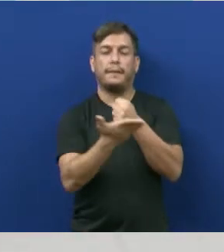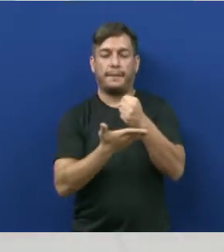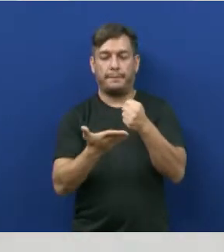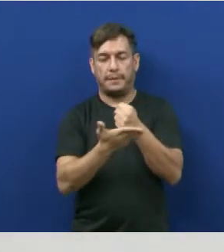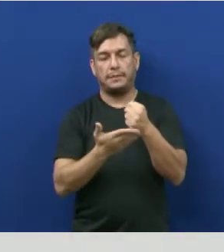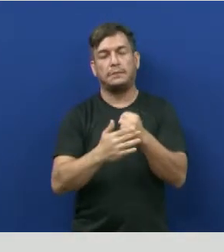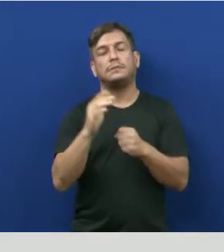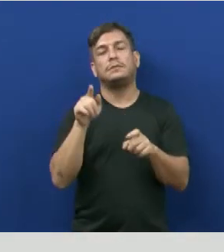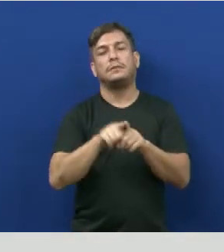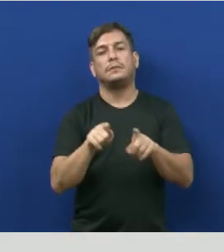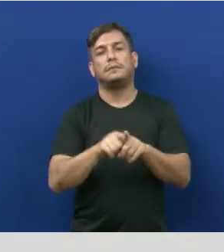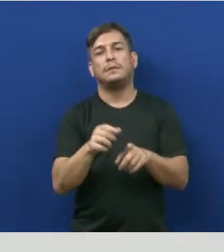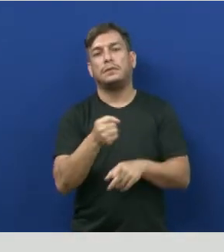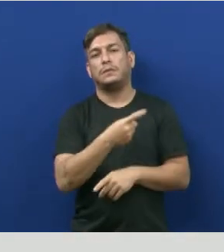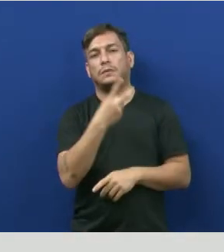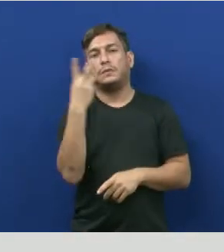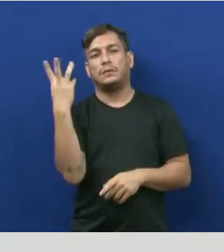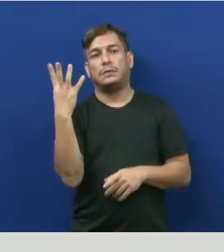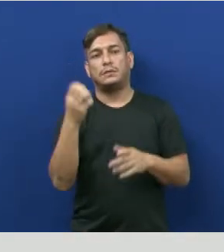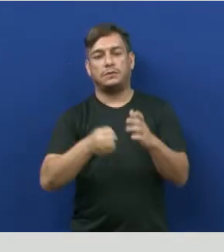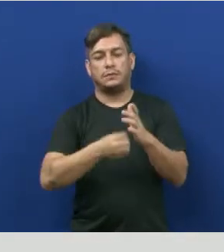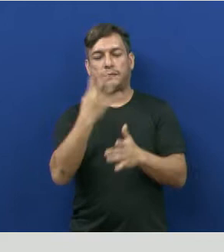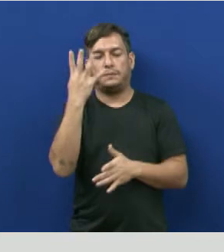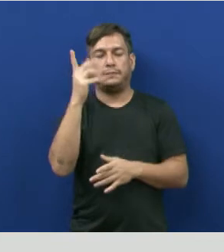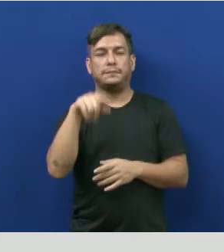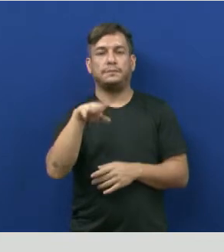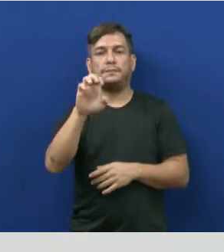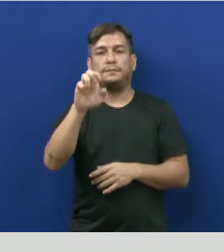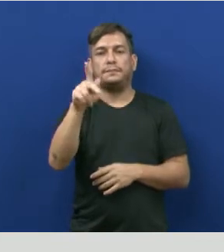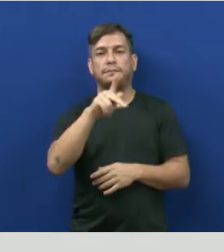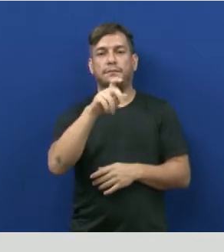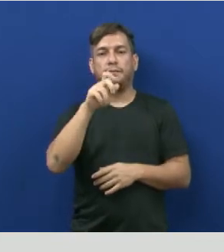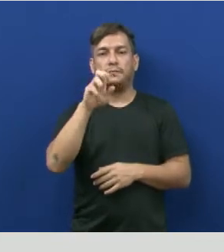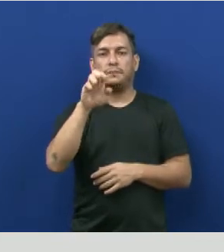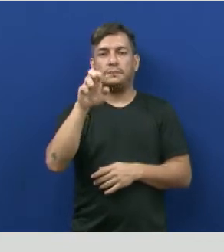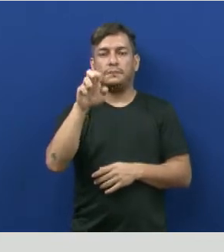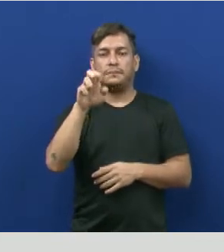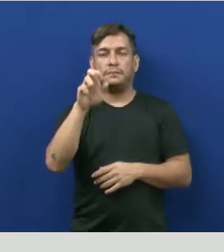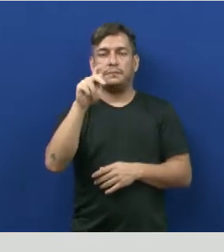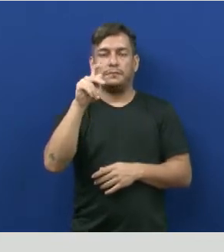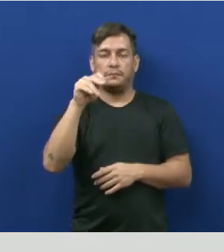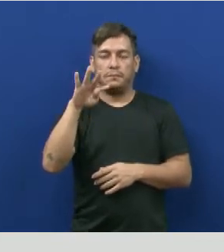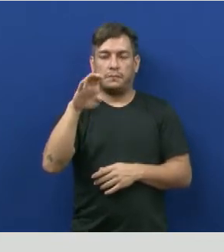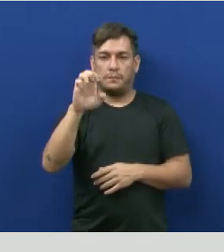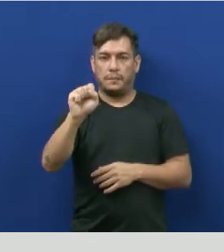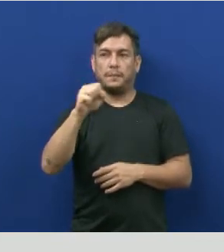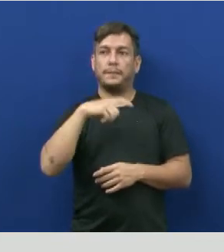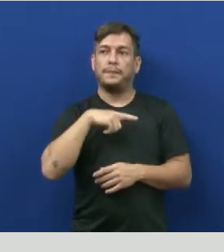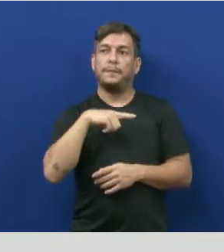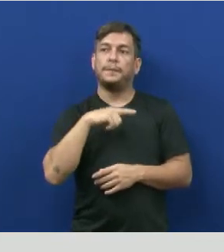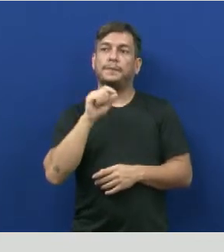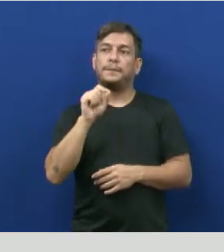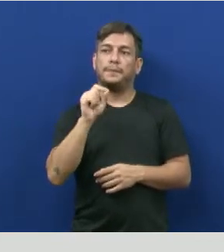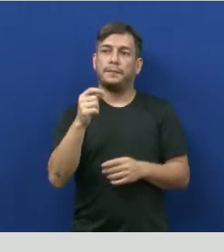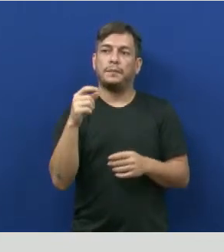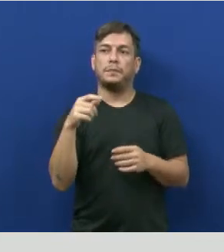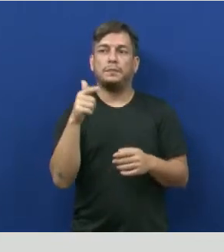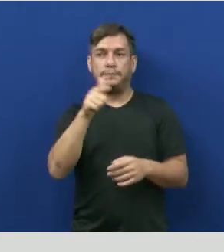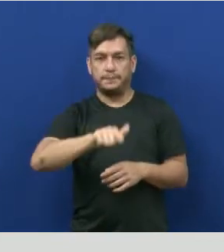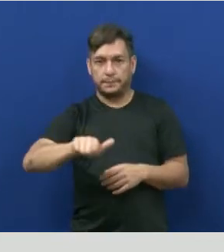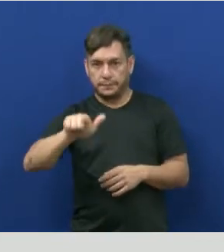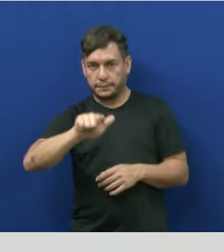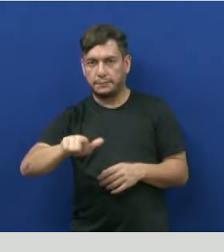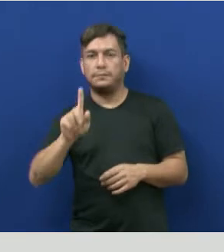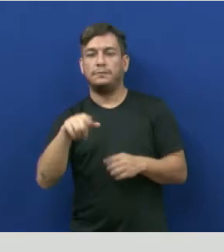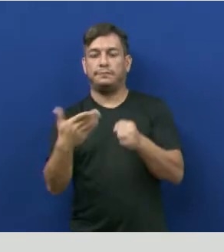a quantidade de vezes que ele aparece é o expoente. Mais abaixo aí tem o 3 se repetindo 4 vezes. Então, como ele está se repetindo,